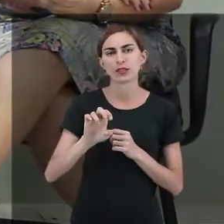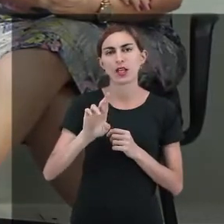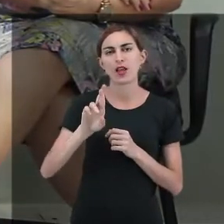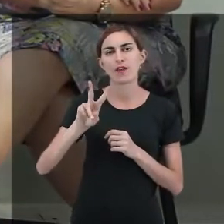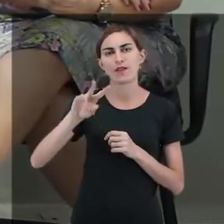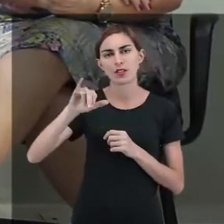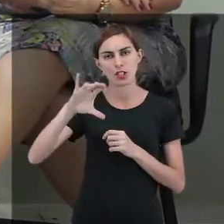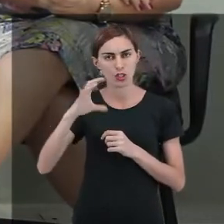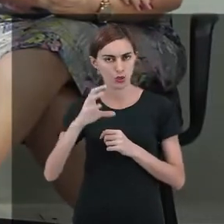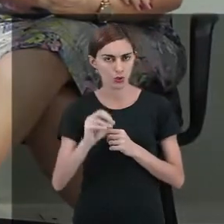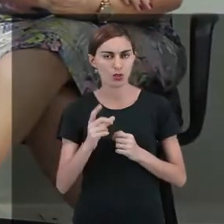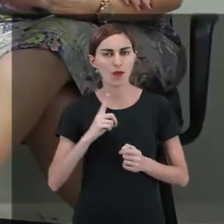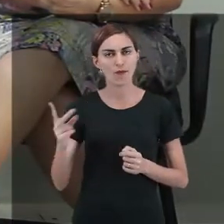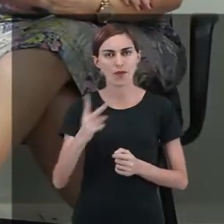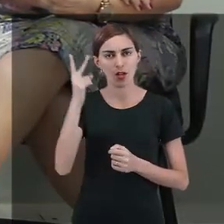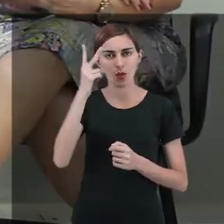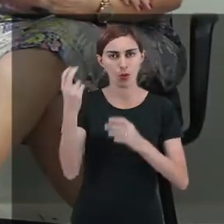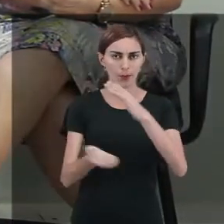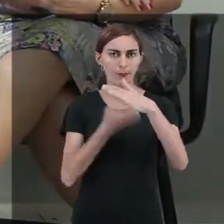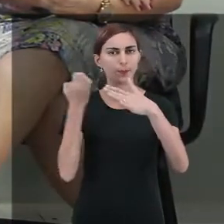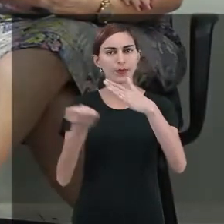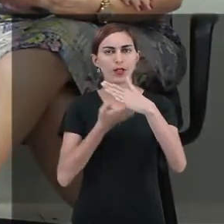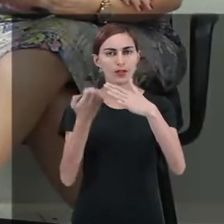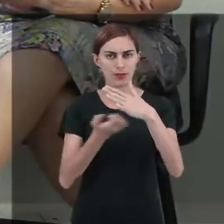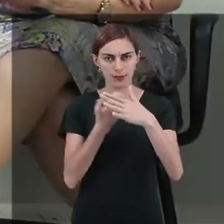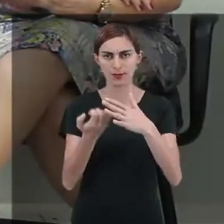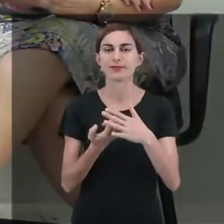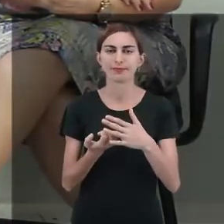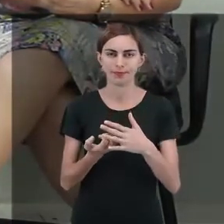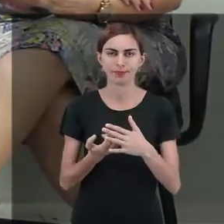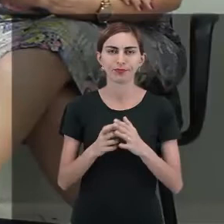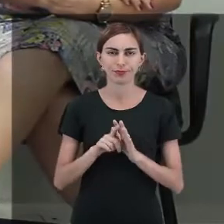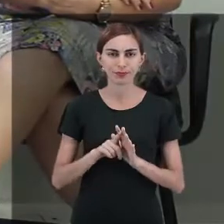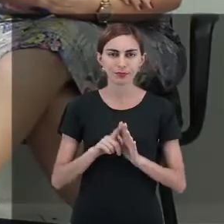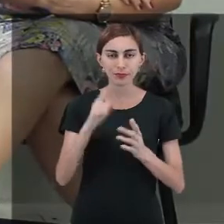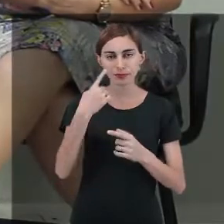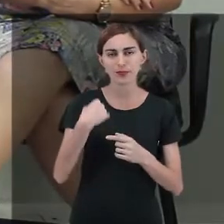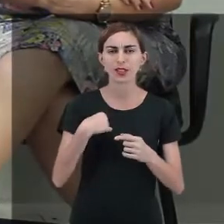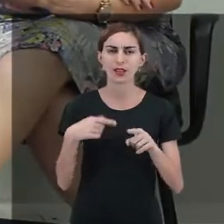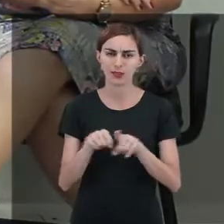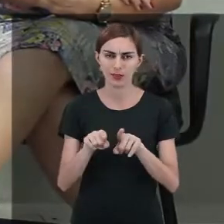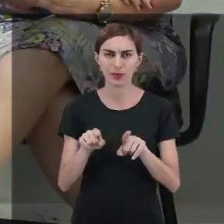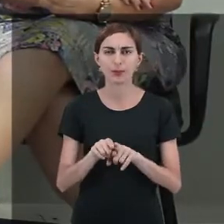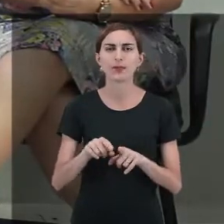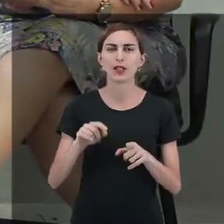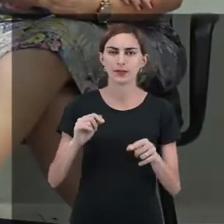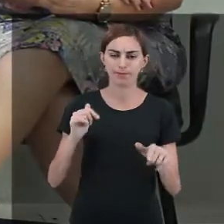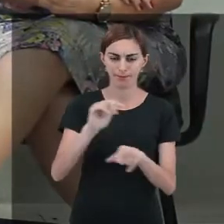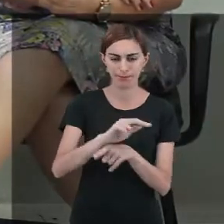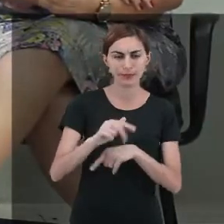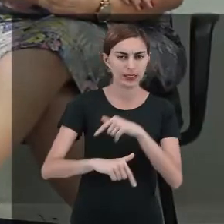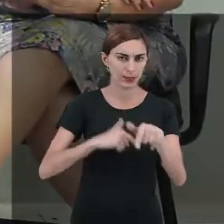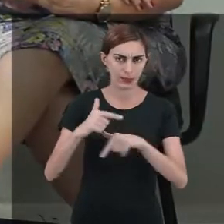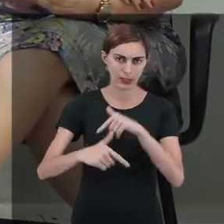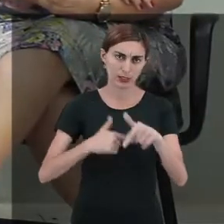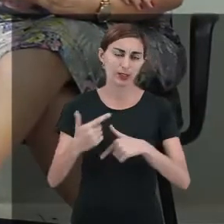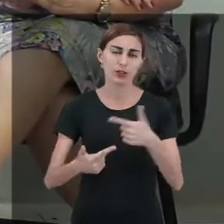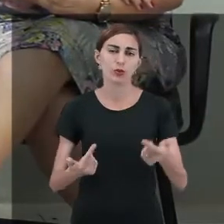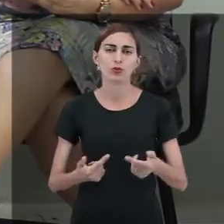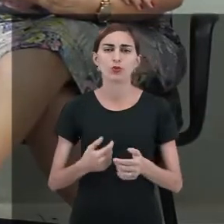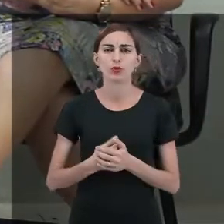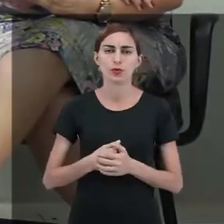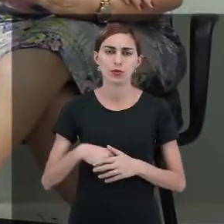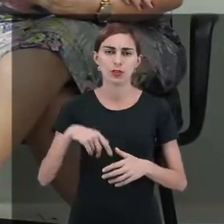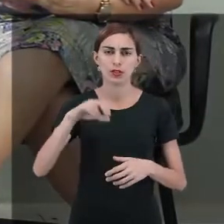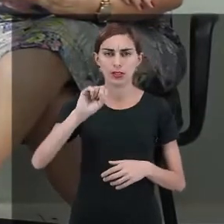agrega realmente valor à empresa, né, fideliza. A fidelização vem muito também da prestação de serviço. Podemos citar um exemplo de